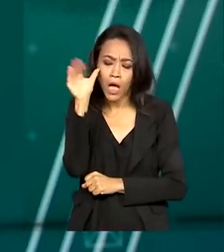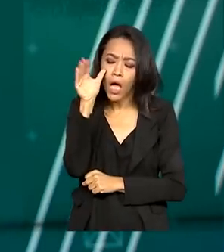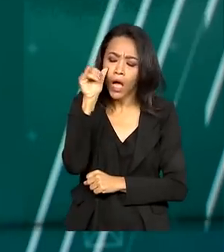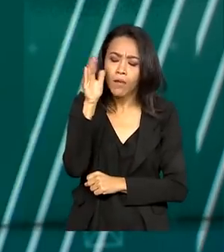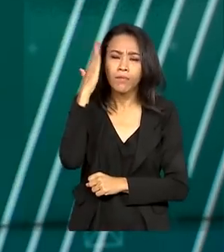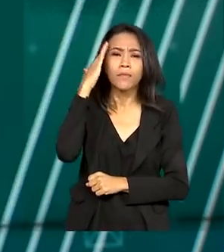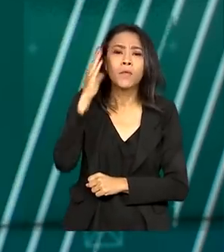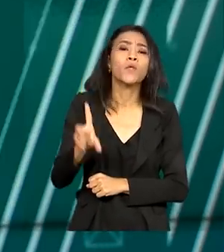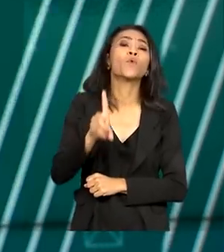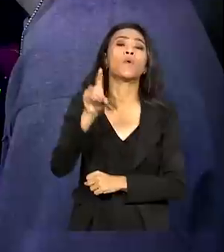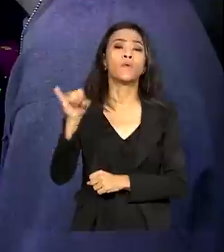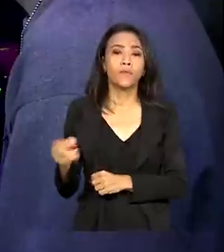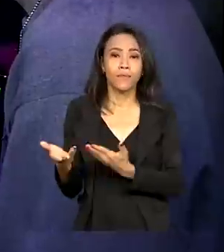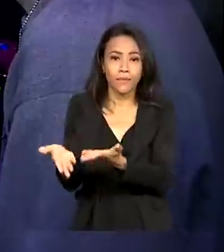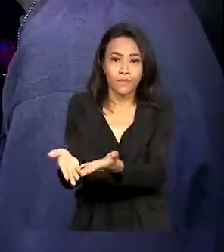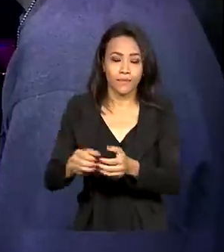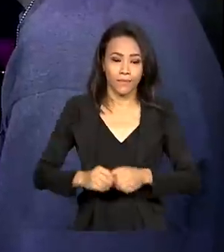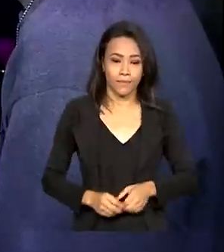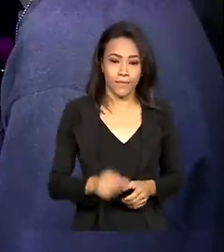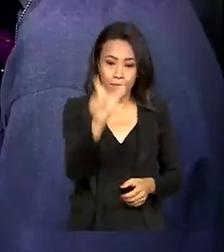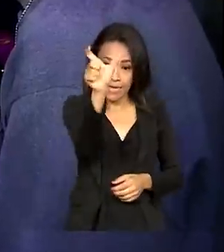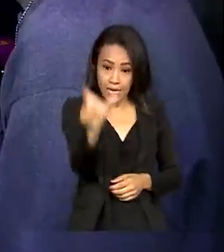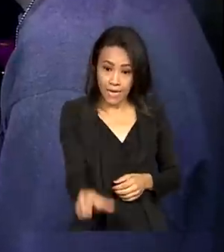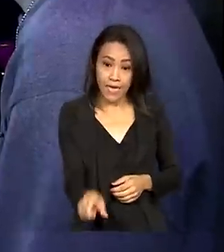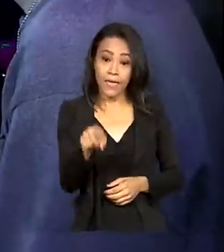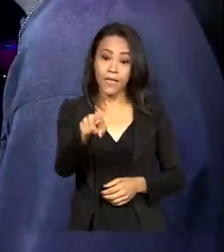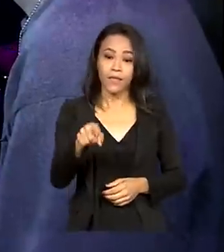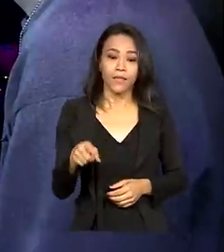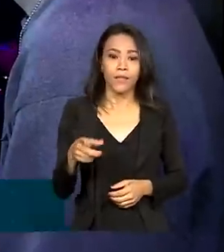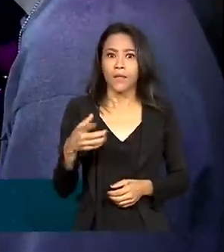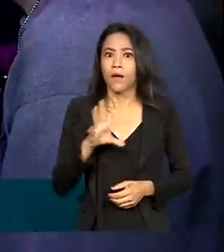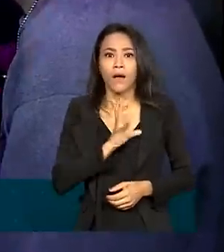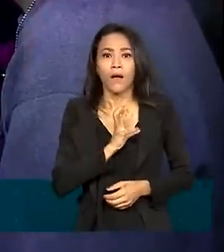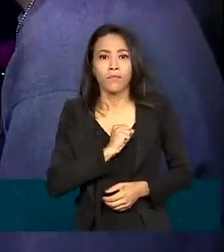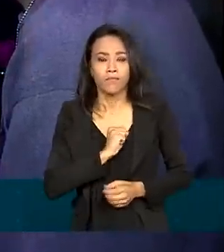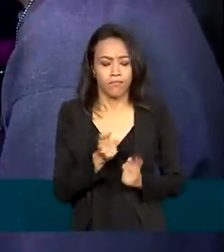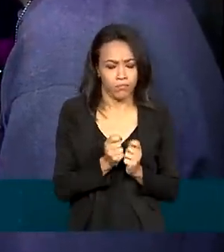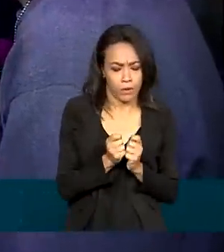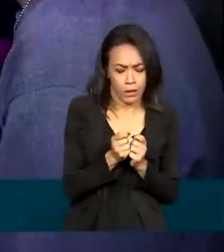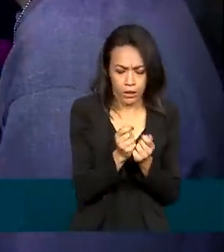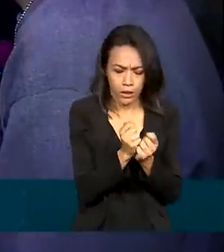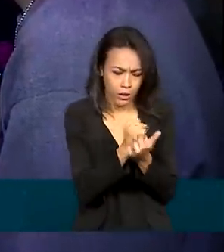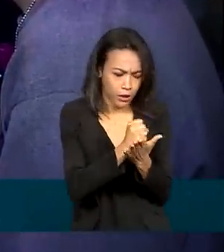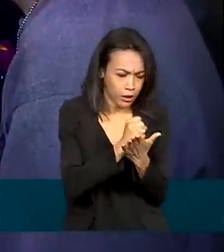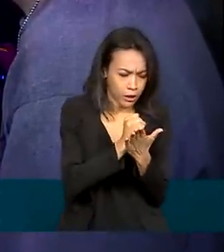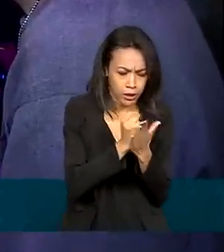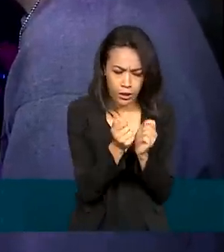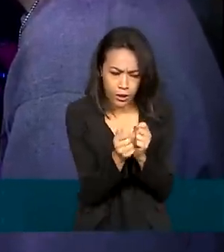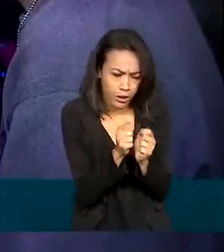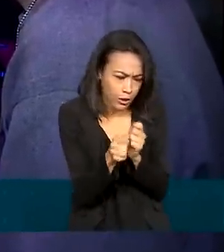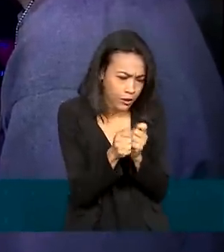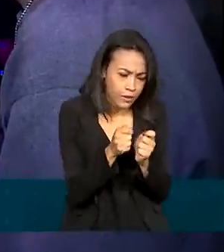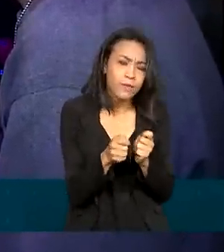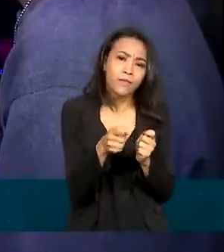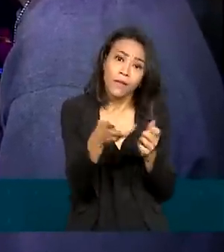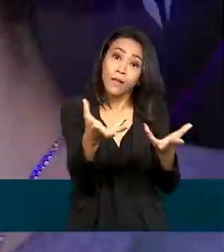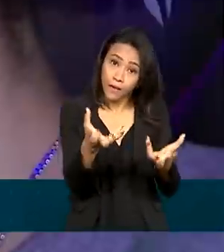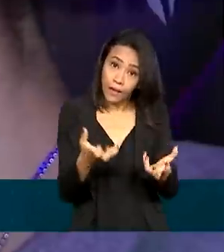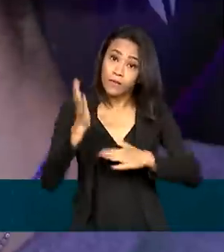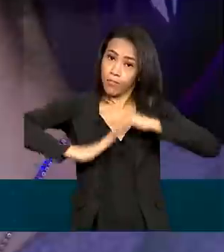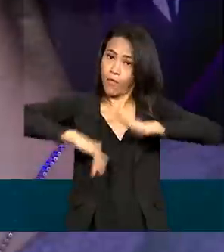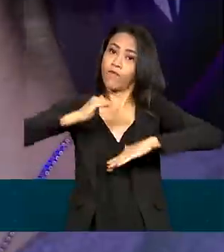das provas Gustavo é aficcionado por games tanto que quer se profissionalizar na área